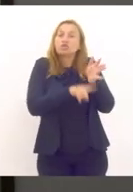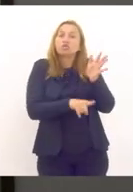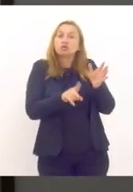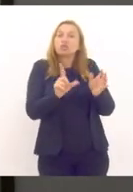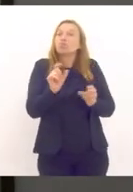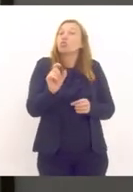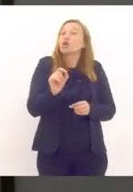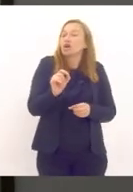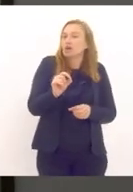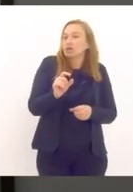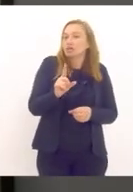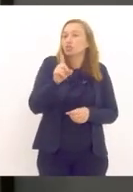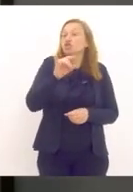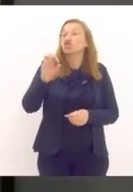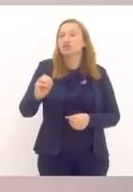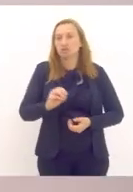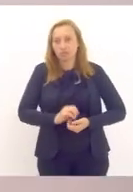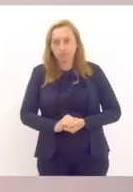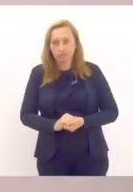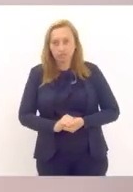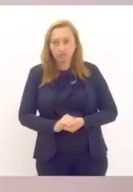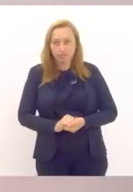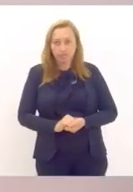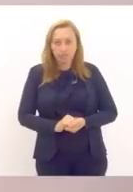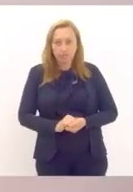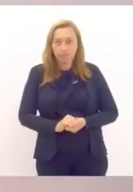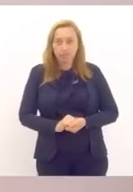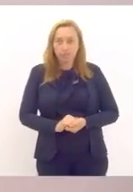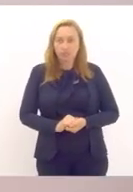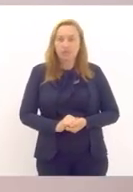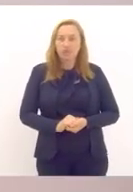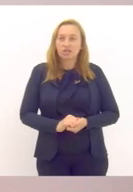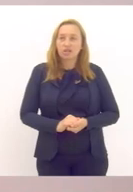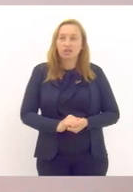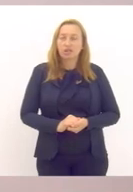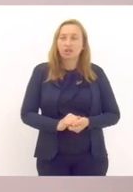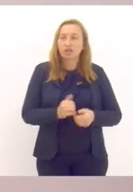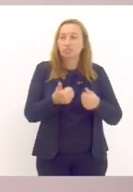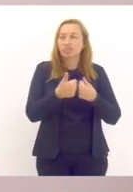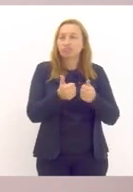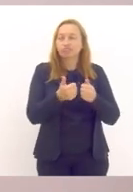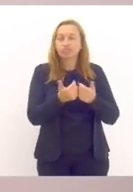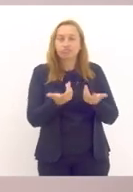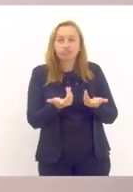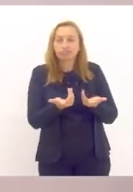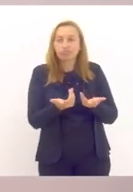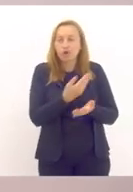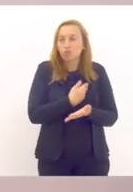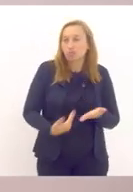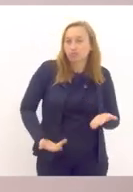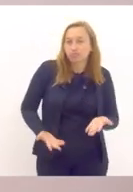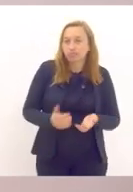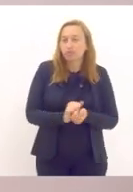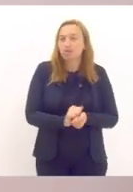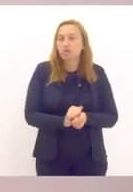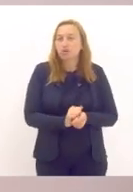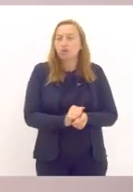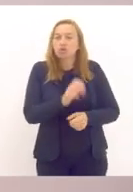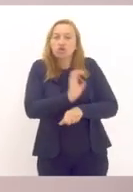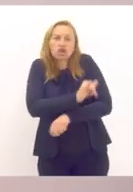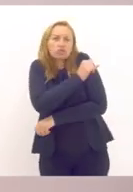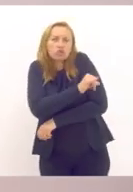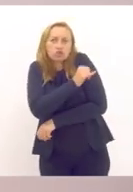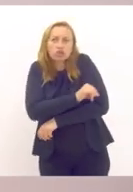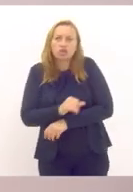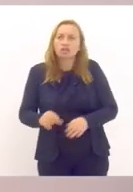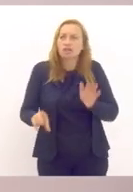combustível? No diesel, que é onde está o transporte público. E verdade seja dita, o estado do Rio de Janeiro... anteriormente, a Lei